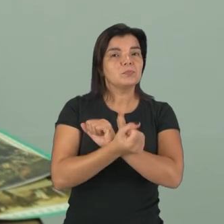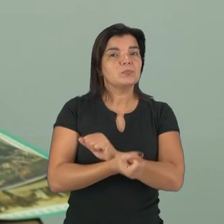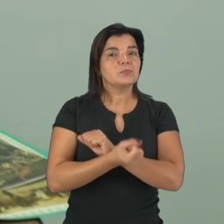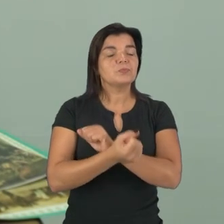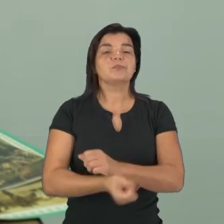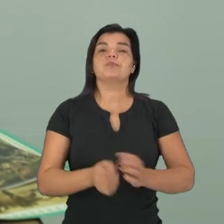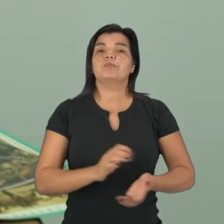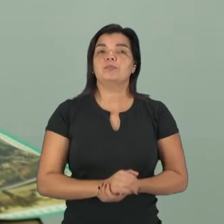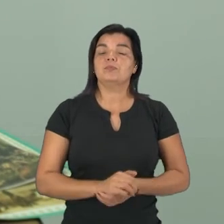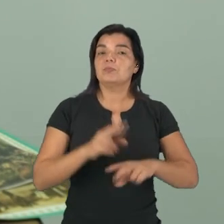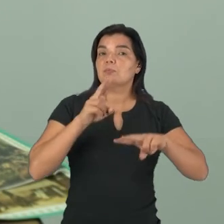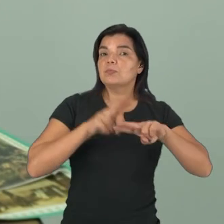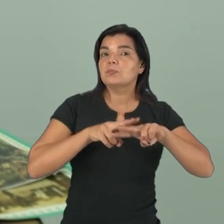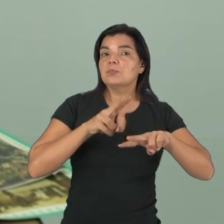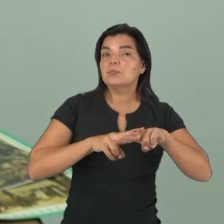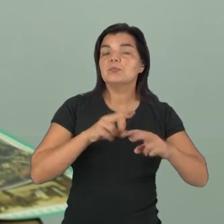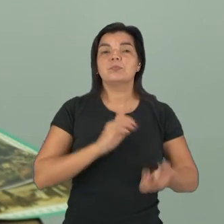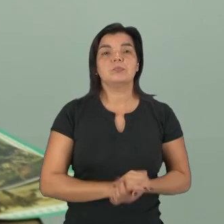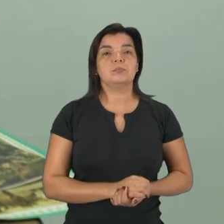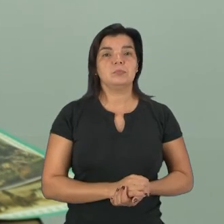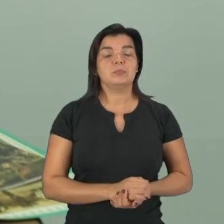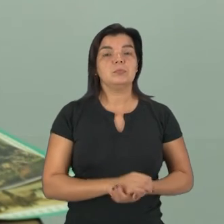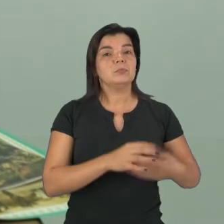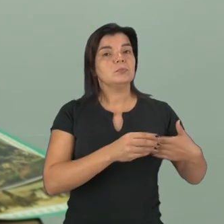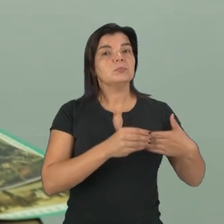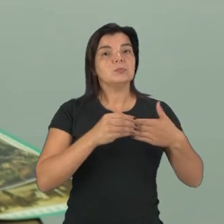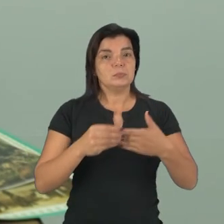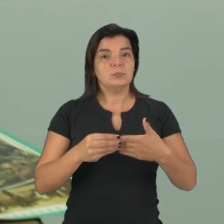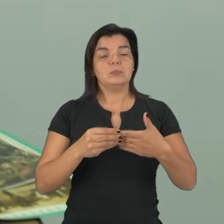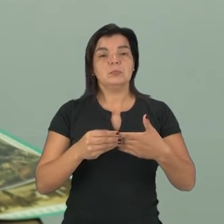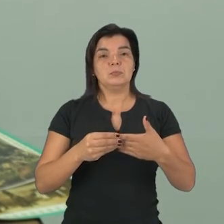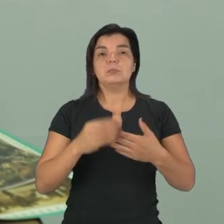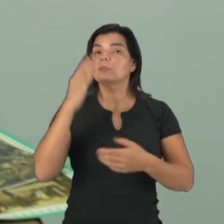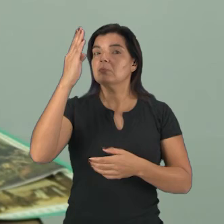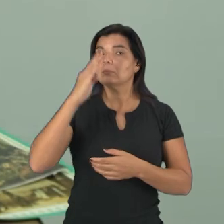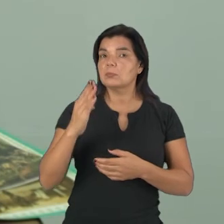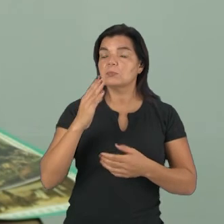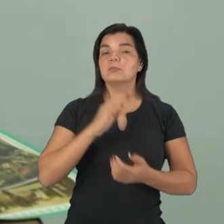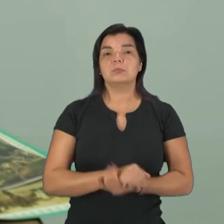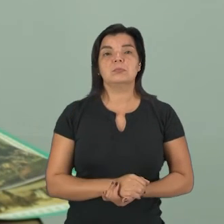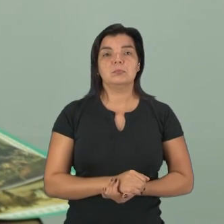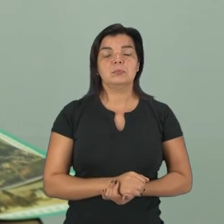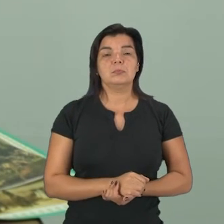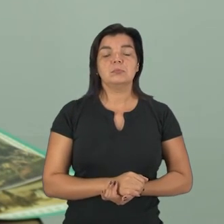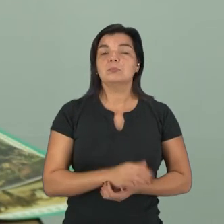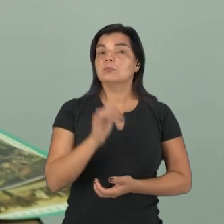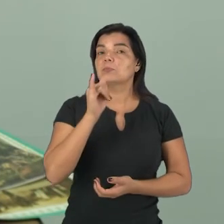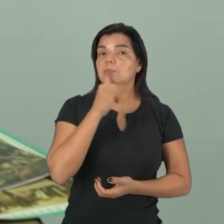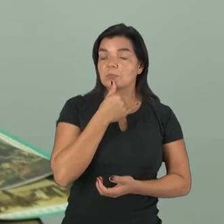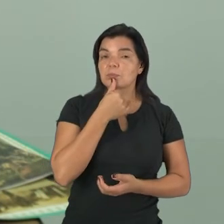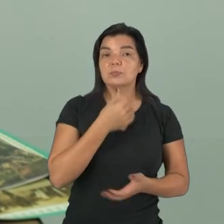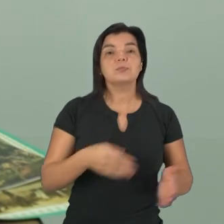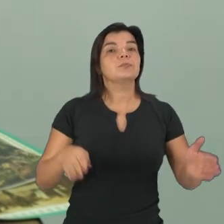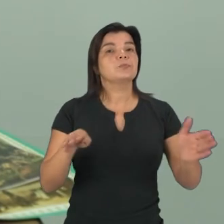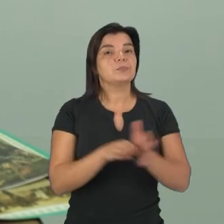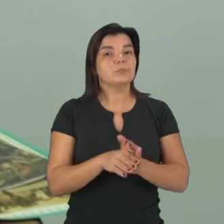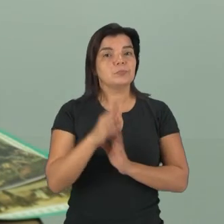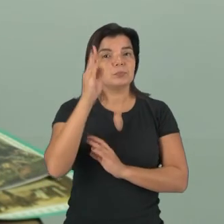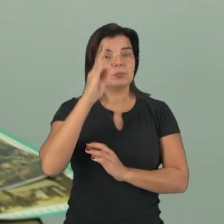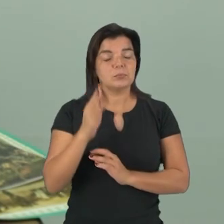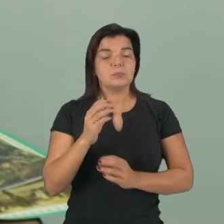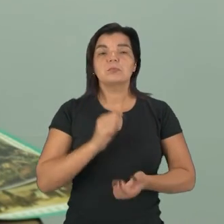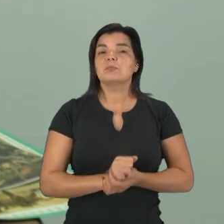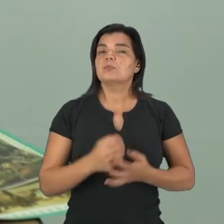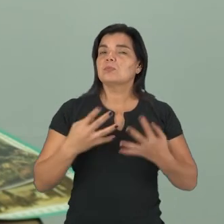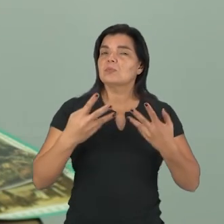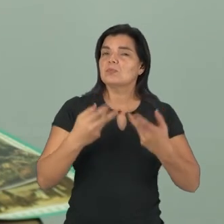escravizados, eles foram aprisionados e eles foram trazidos para cá em condições muito deploráveis. E quando eles chegaram aqui, mesmo